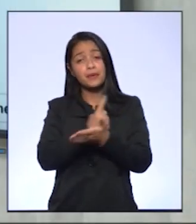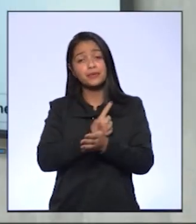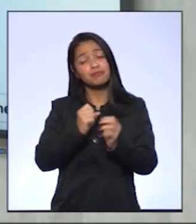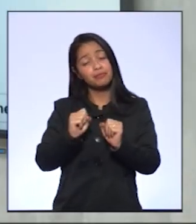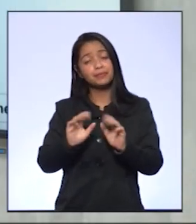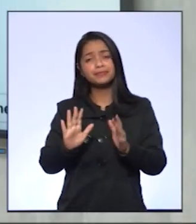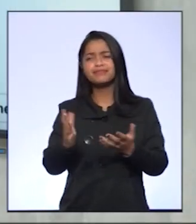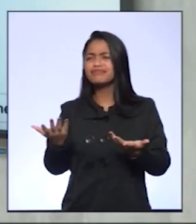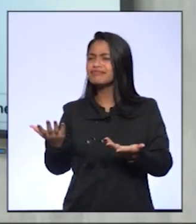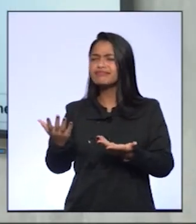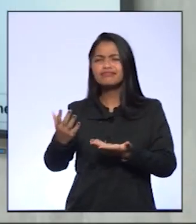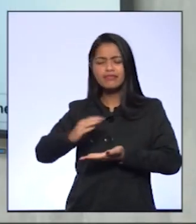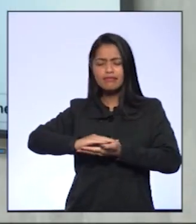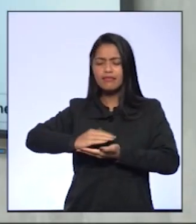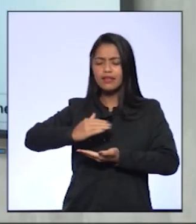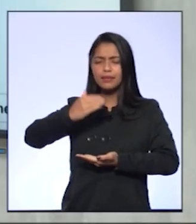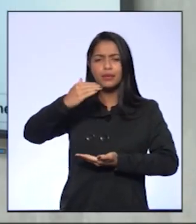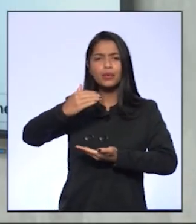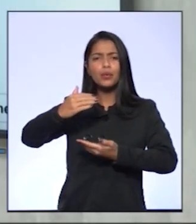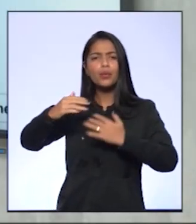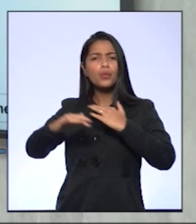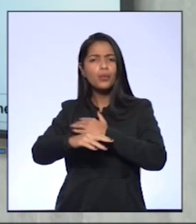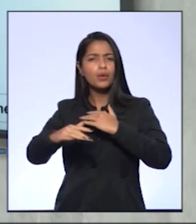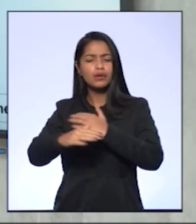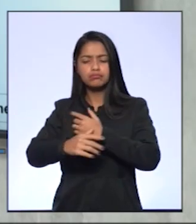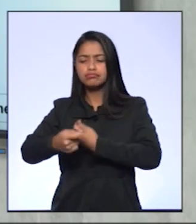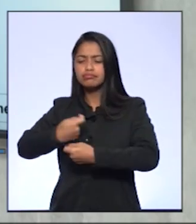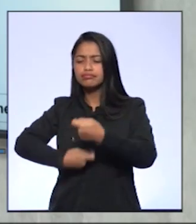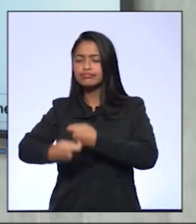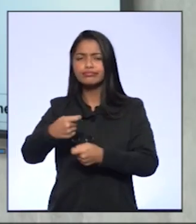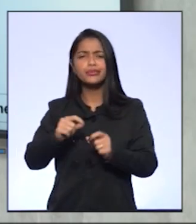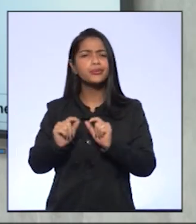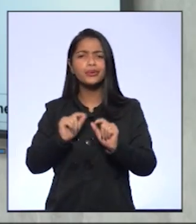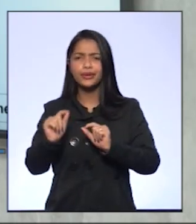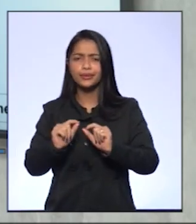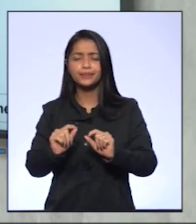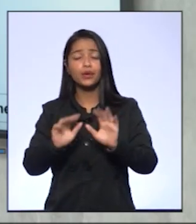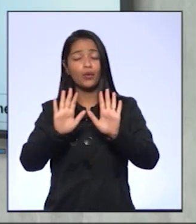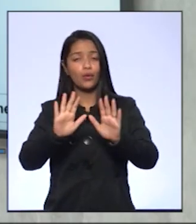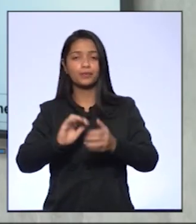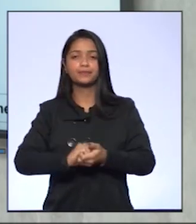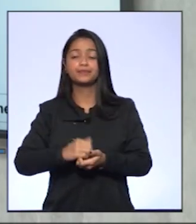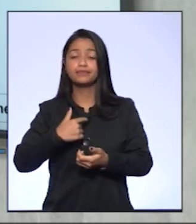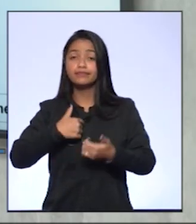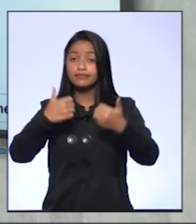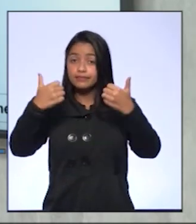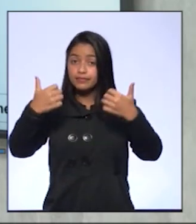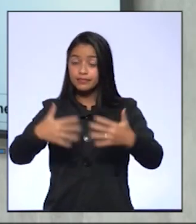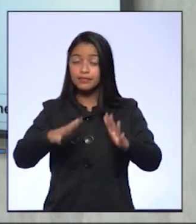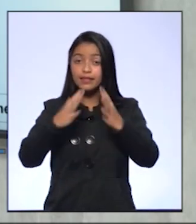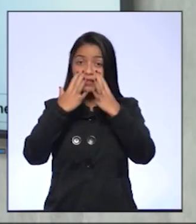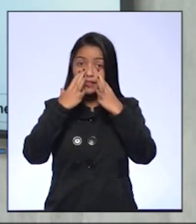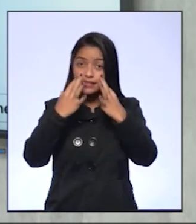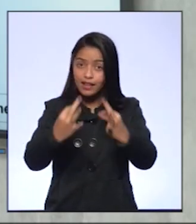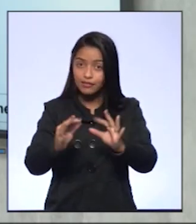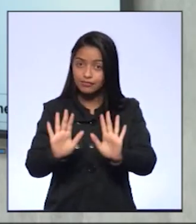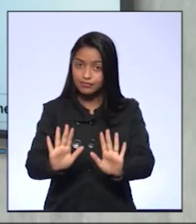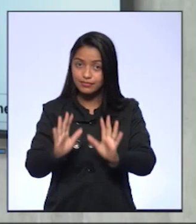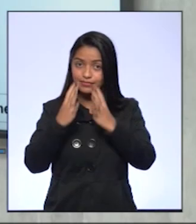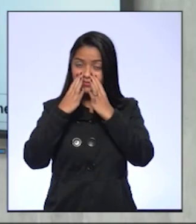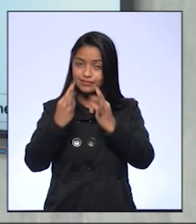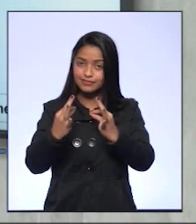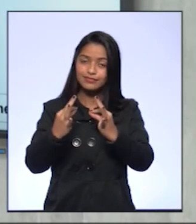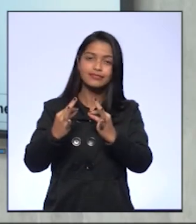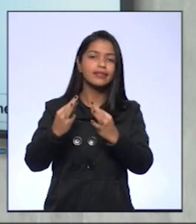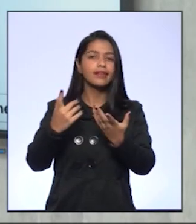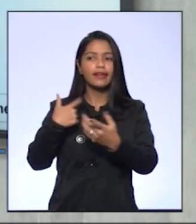o que é renascimento urbano comercial? Vem cá. Vou definir pra você, vai prestando atenção. Antes de